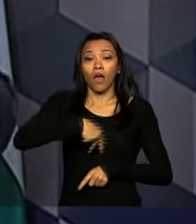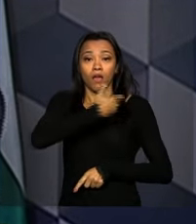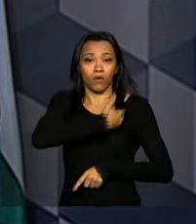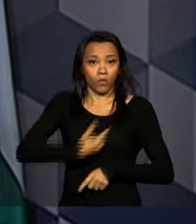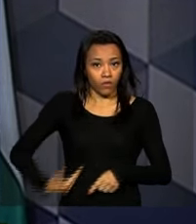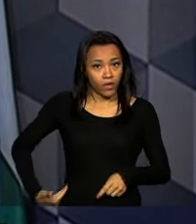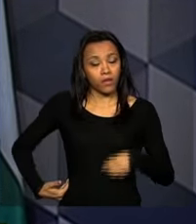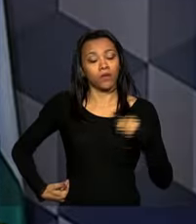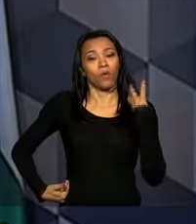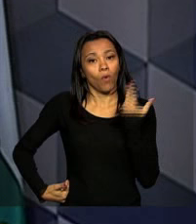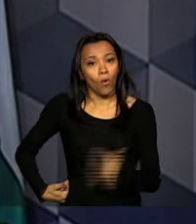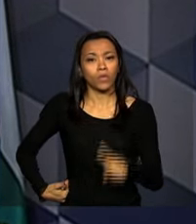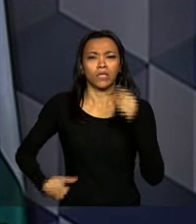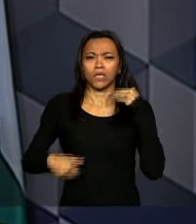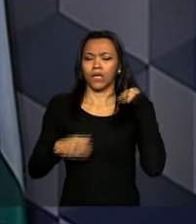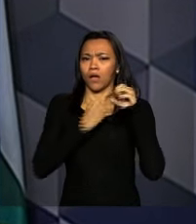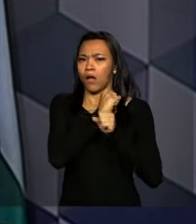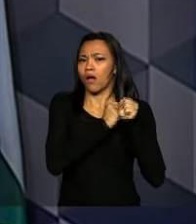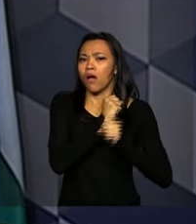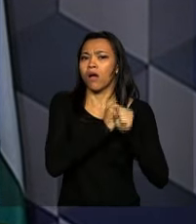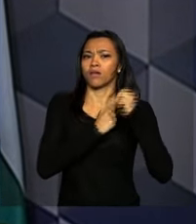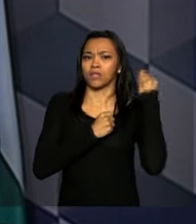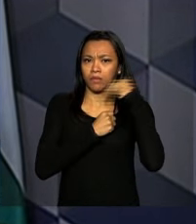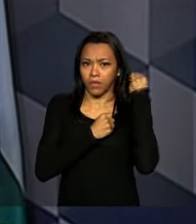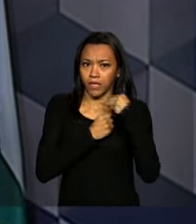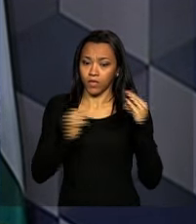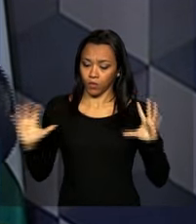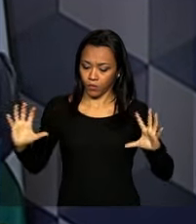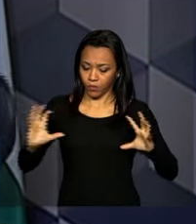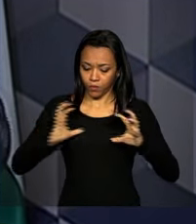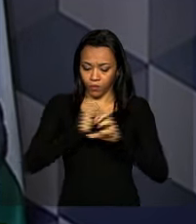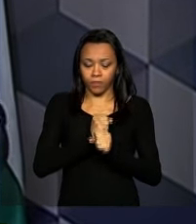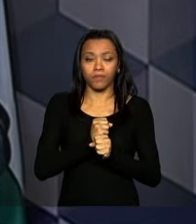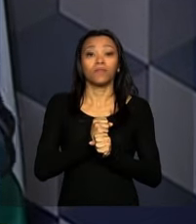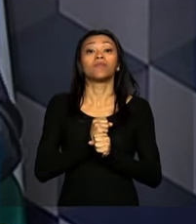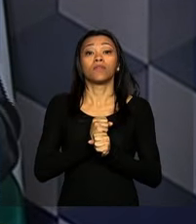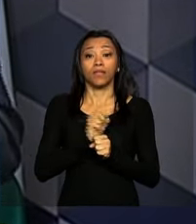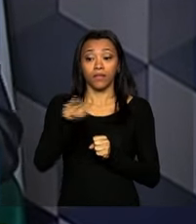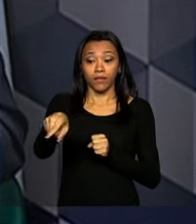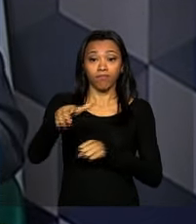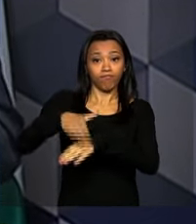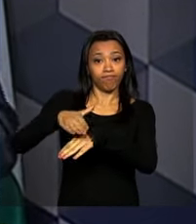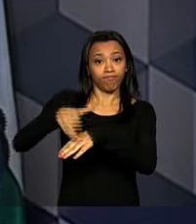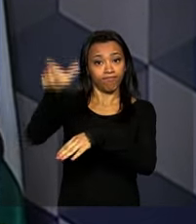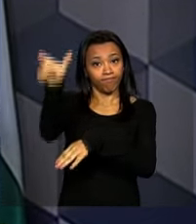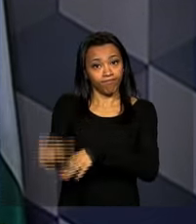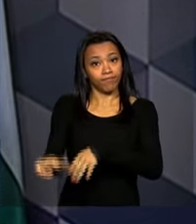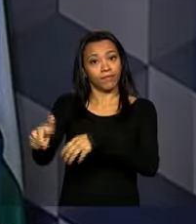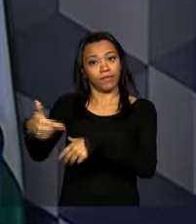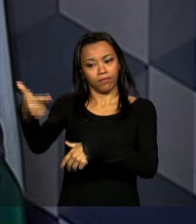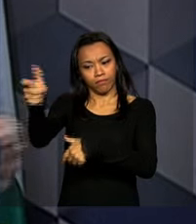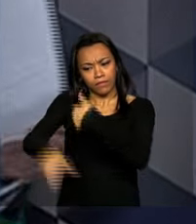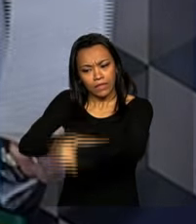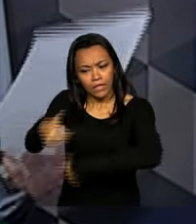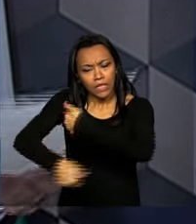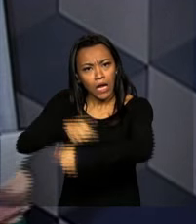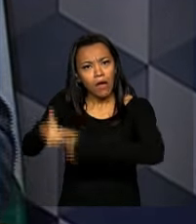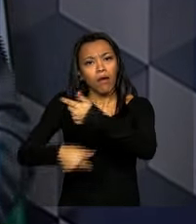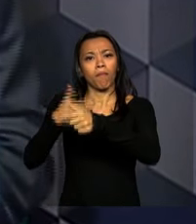anos de experiência e junta a vontade do nosso agricultor em fazer uma produção cada vez melhor.